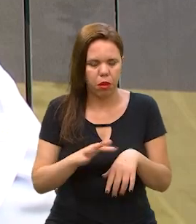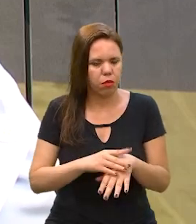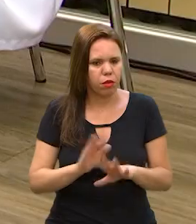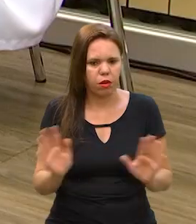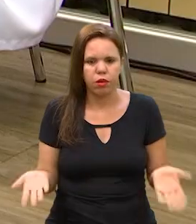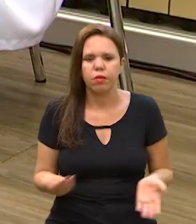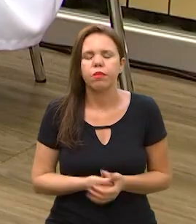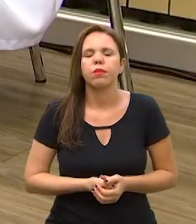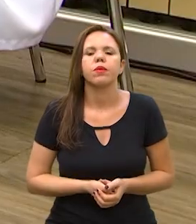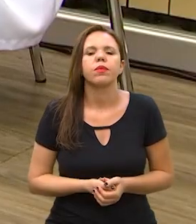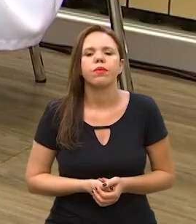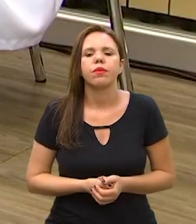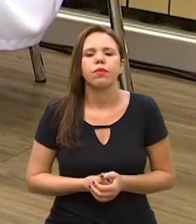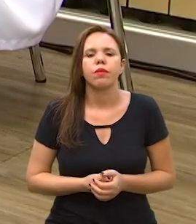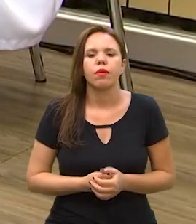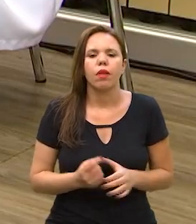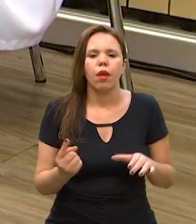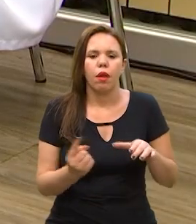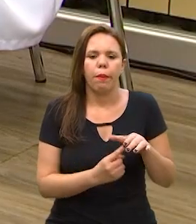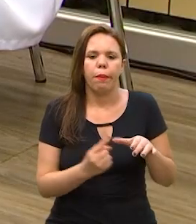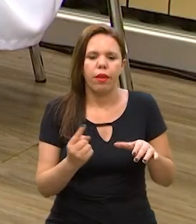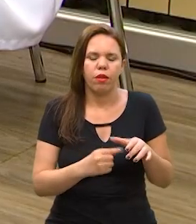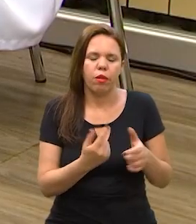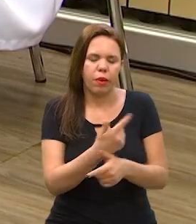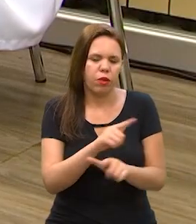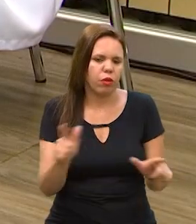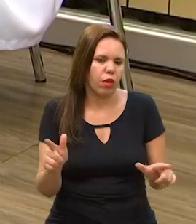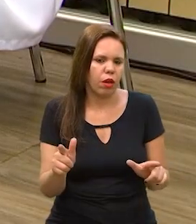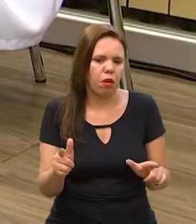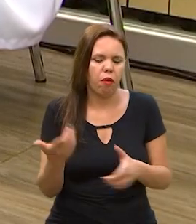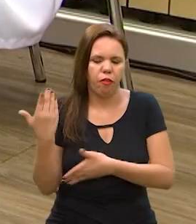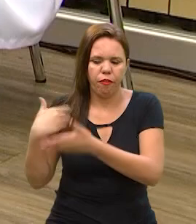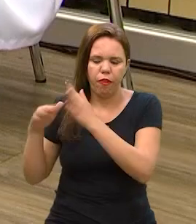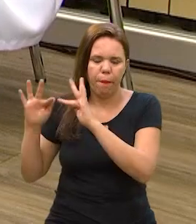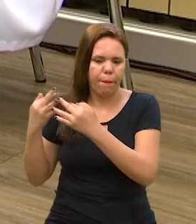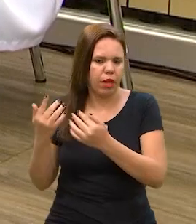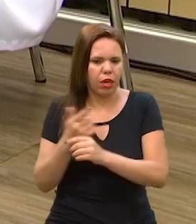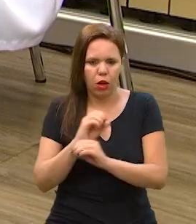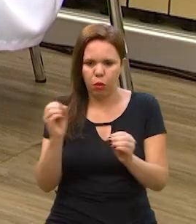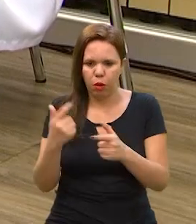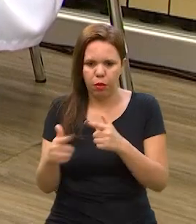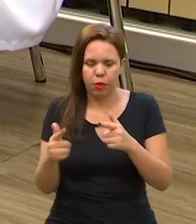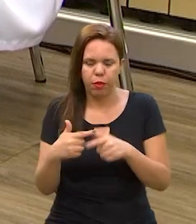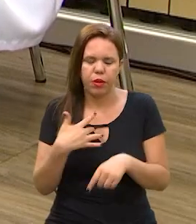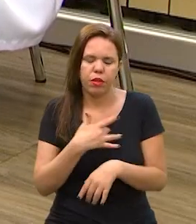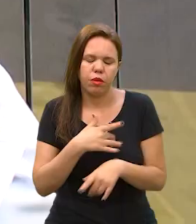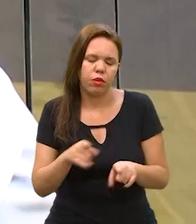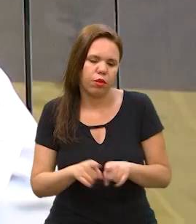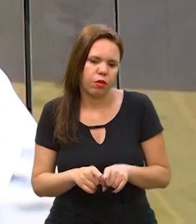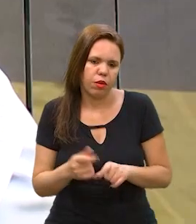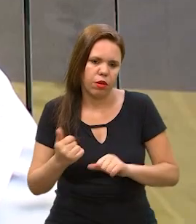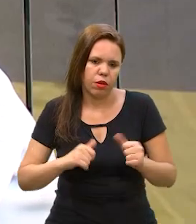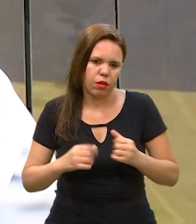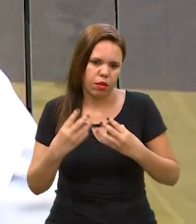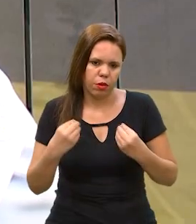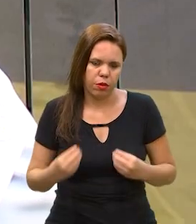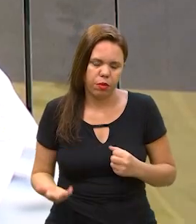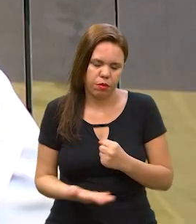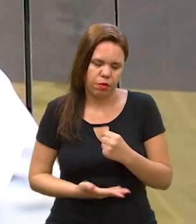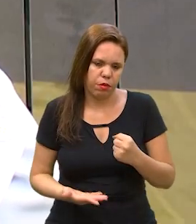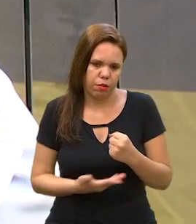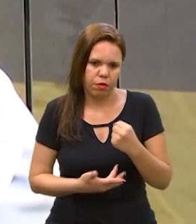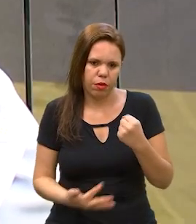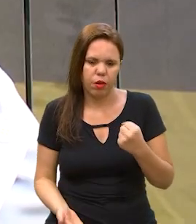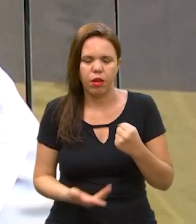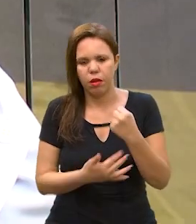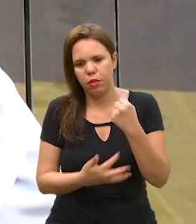doença, e um paciente que também não tem nenhum antecedente familiar, a gente acaba solicitando exames mais básicos,